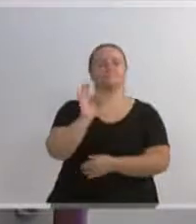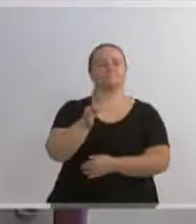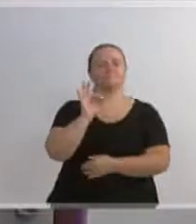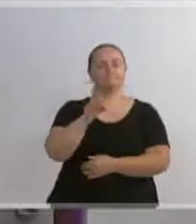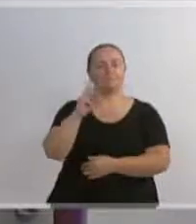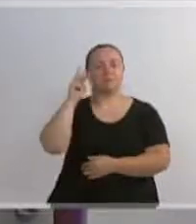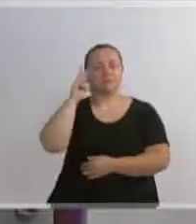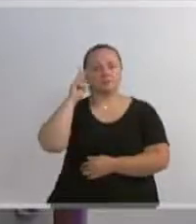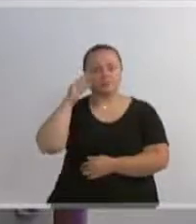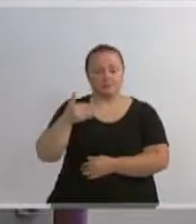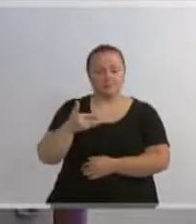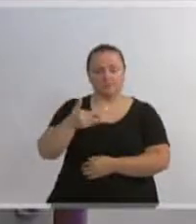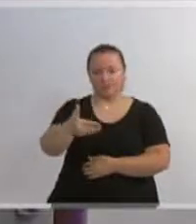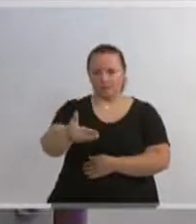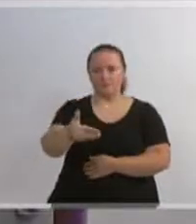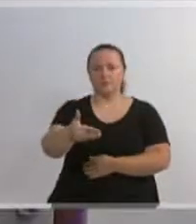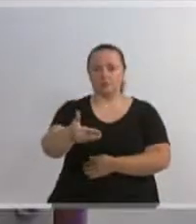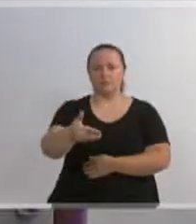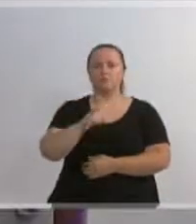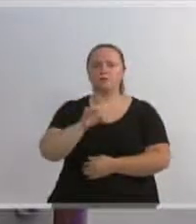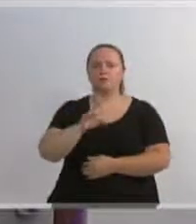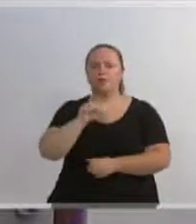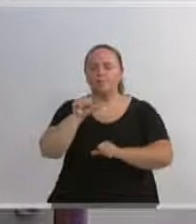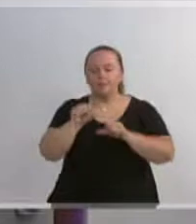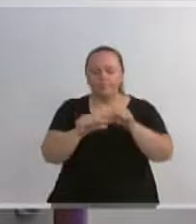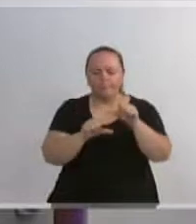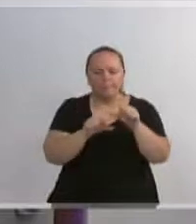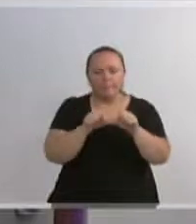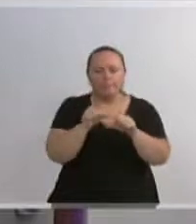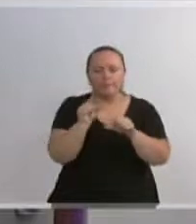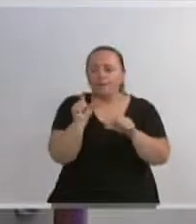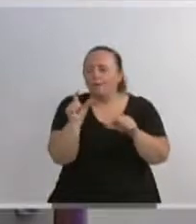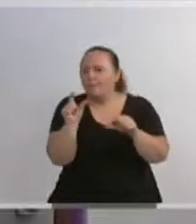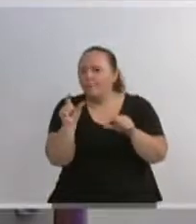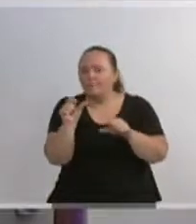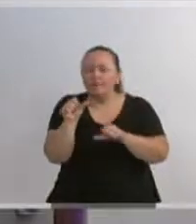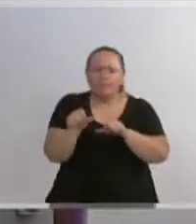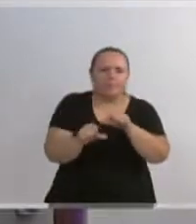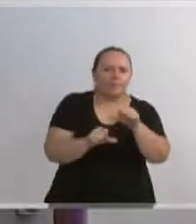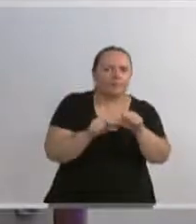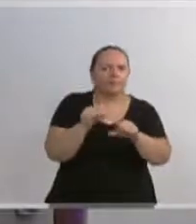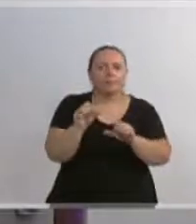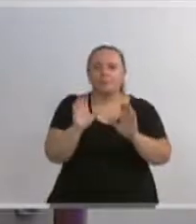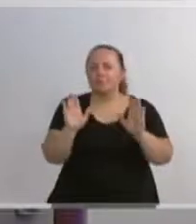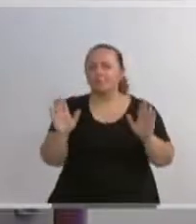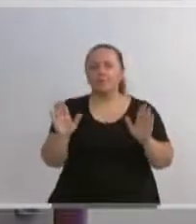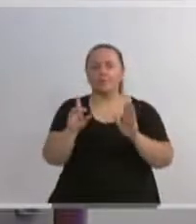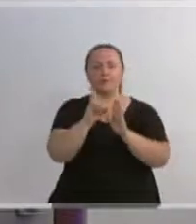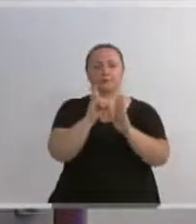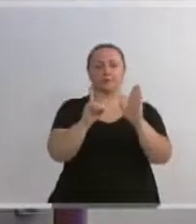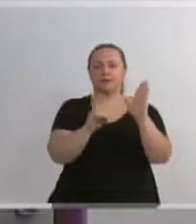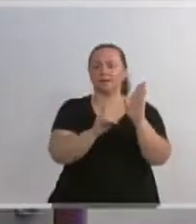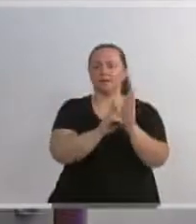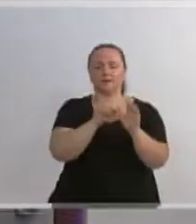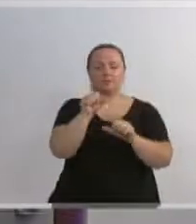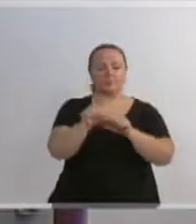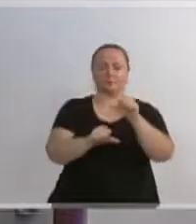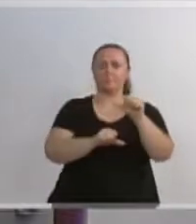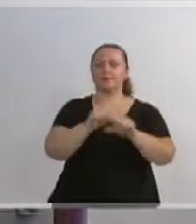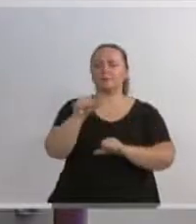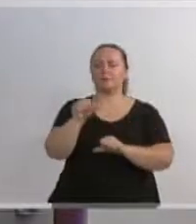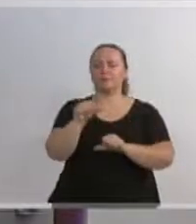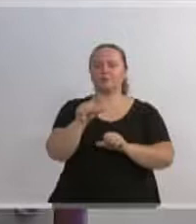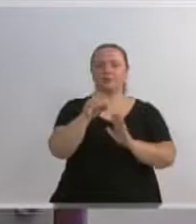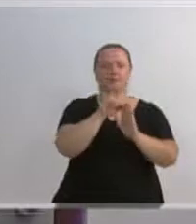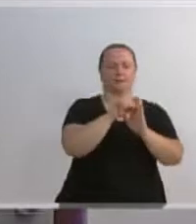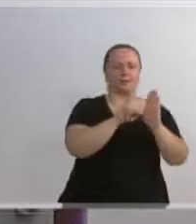aqui, que só houve uma alteração, gente, só houve uma alteração de decreto, tá, para projeto.